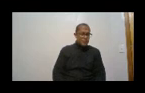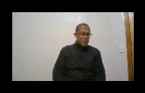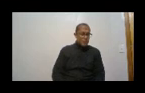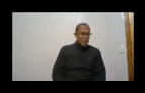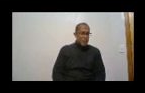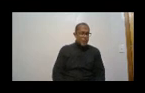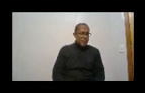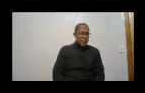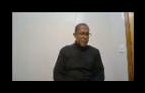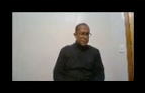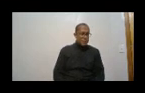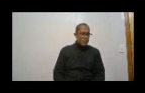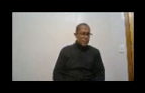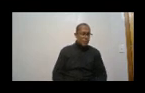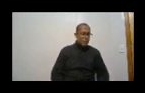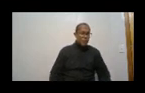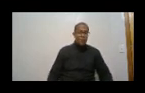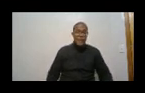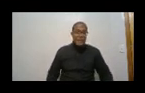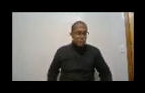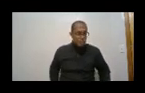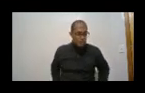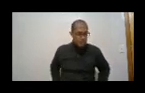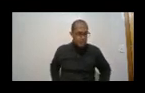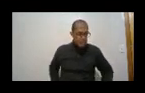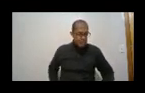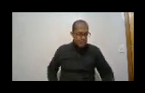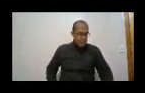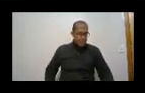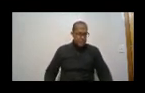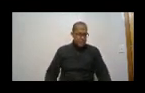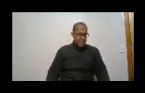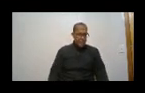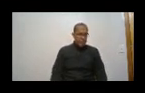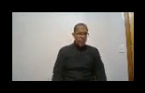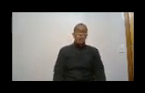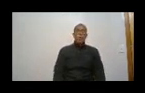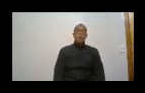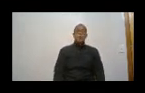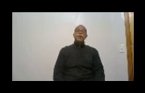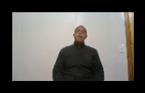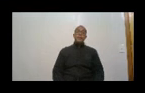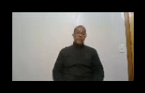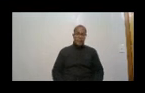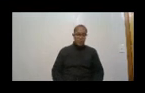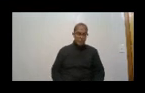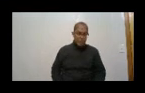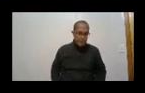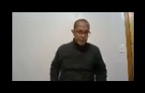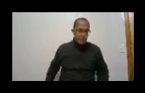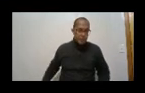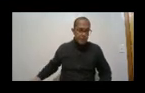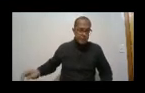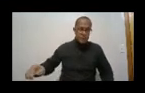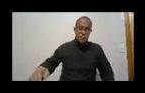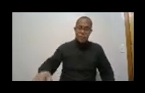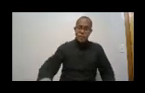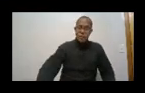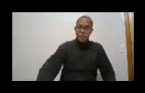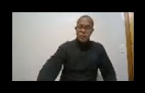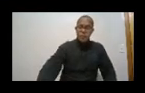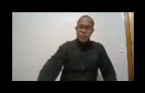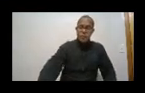para vocês o quê? O maquinário celular e o complexo microambiente necessário para que ocorra o quê? O efeito, tá? Que é o que nós